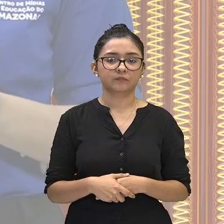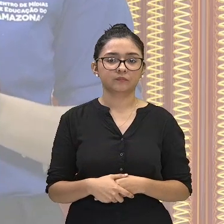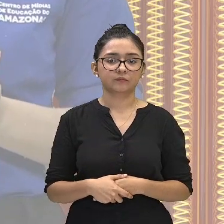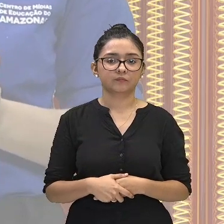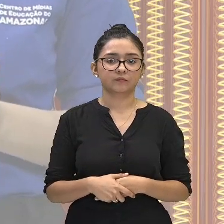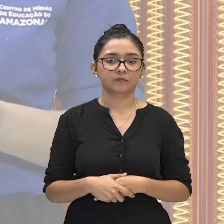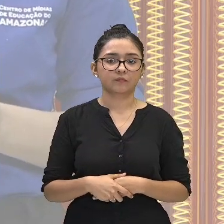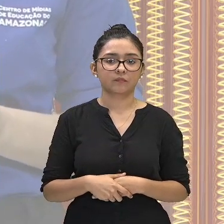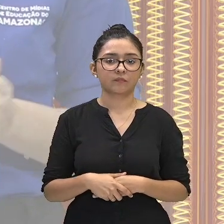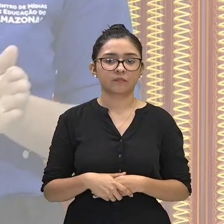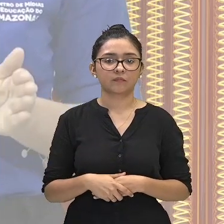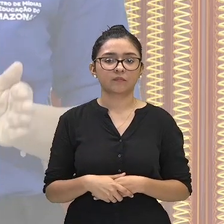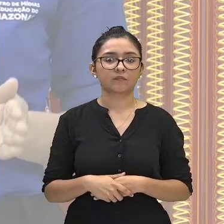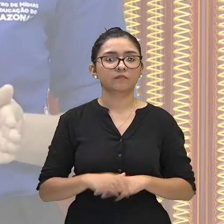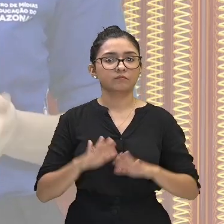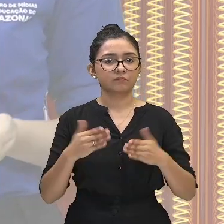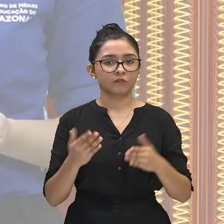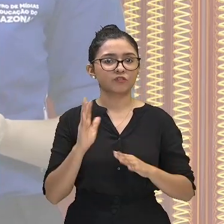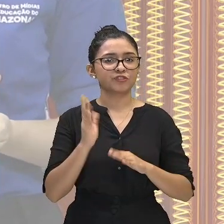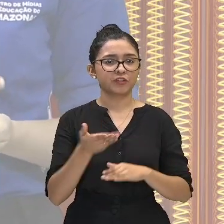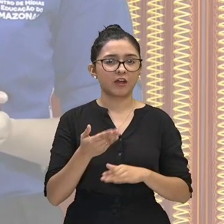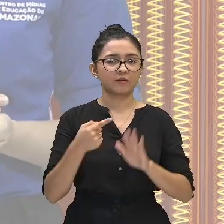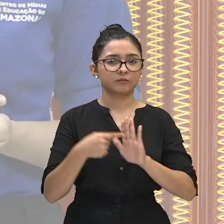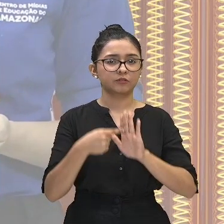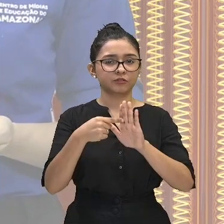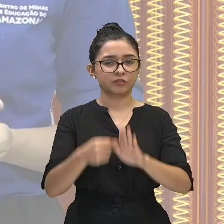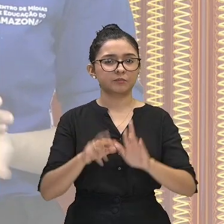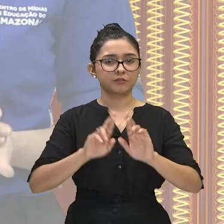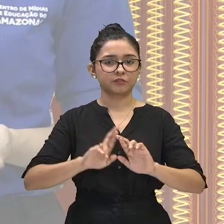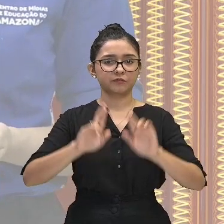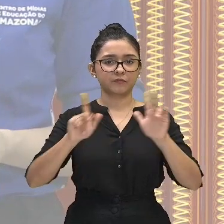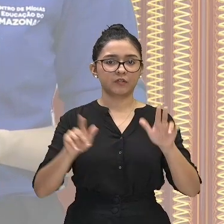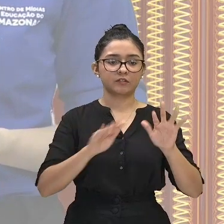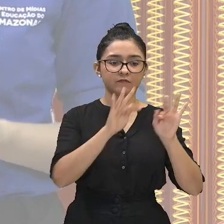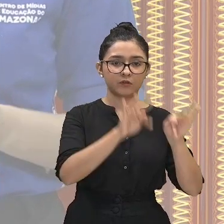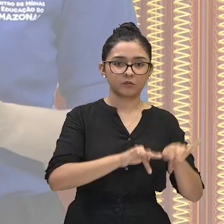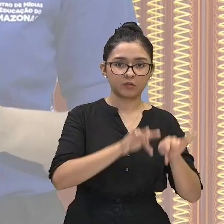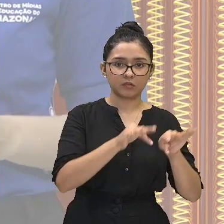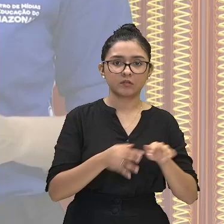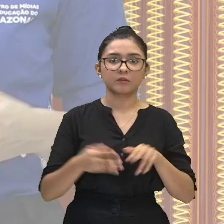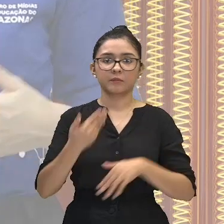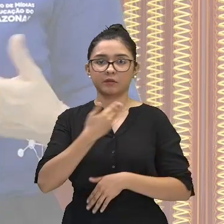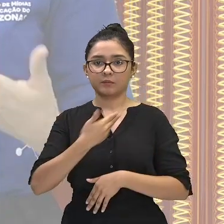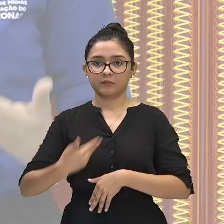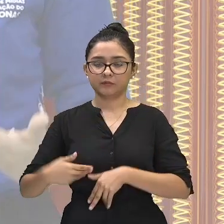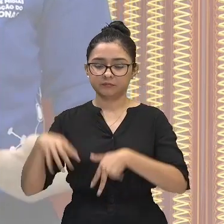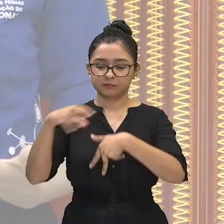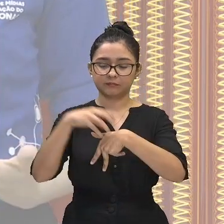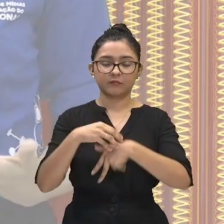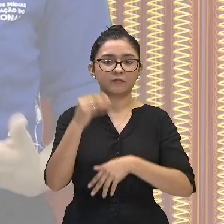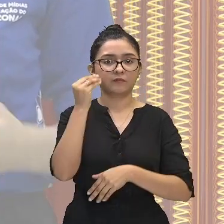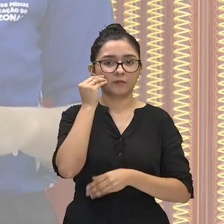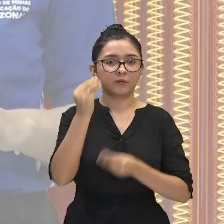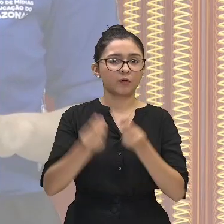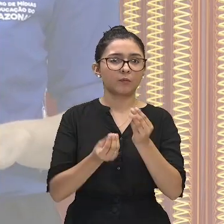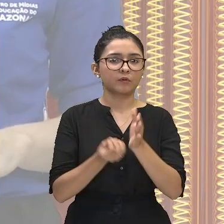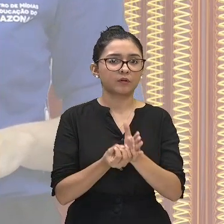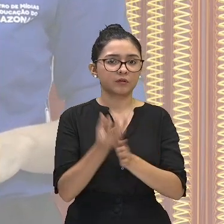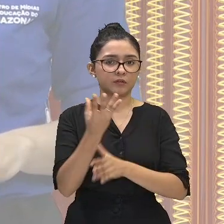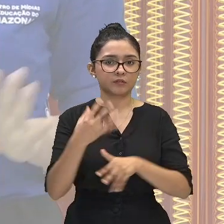Então, estabelecemos todas essas diferenças, nós vimos como se formaram as monarquias